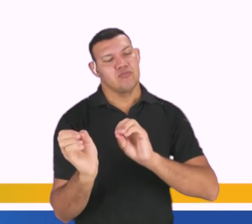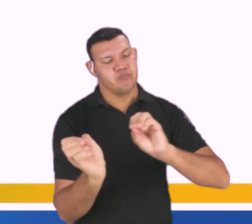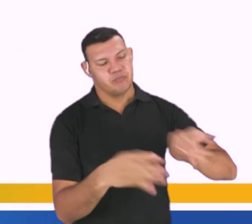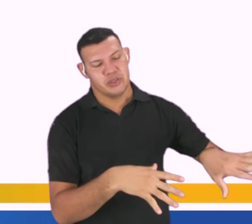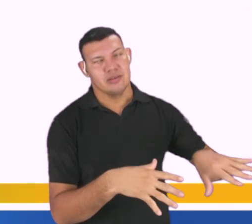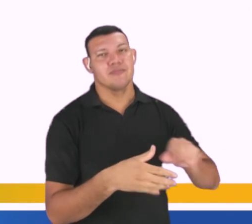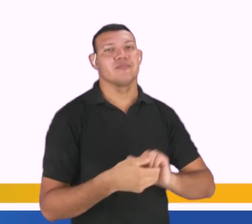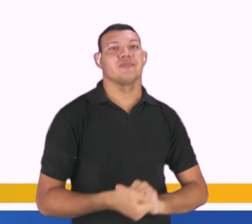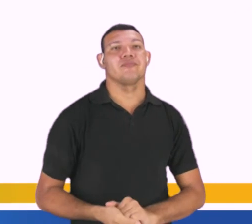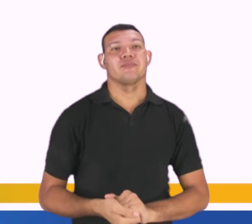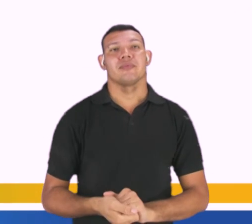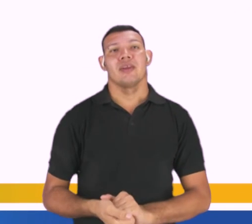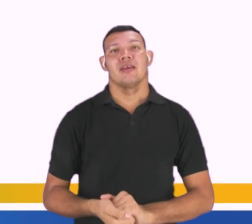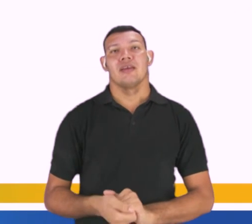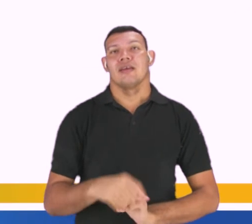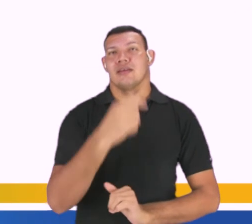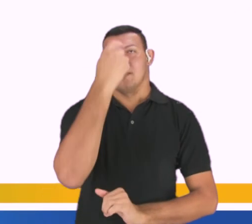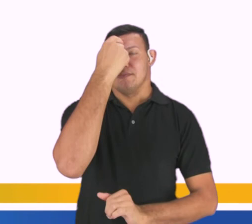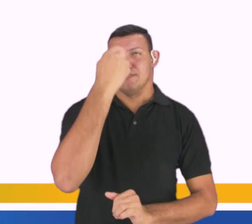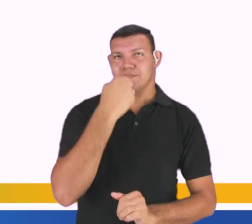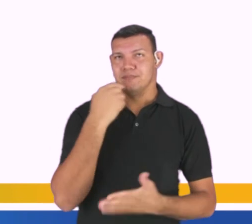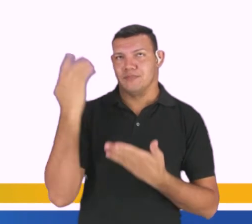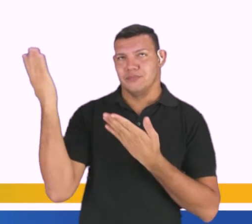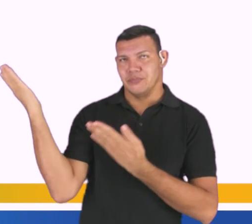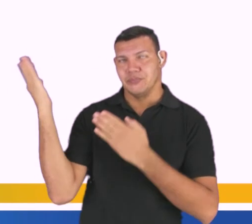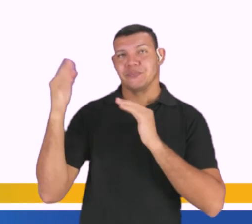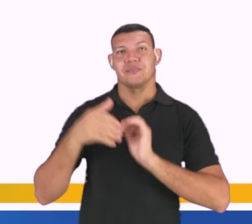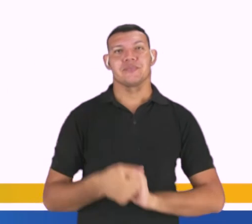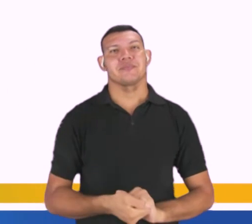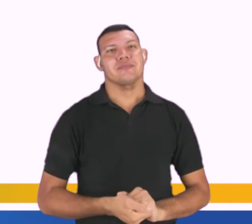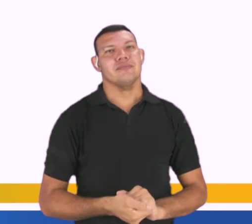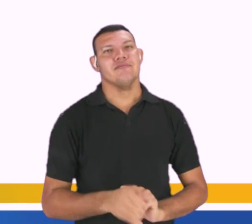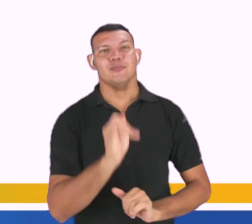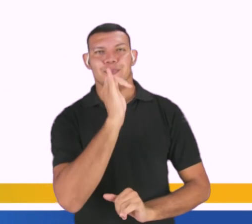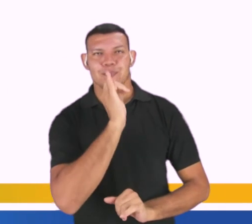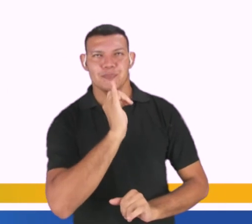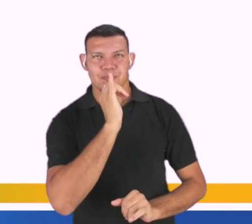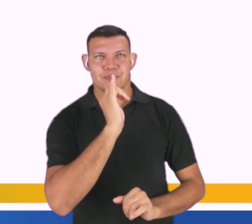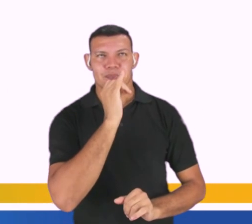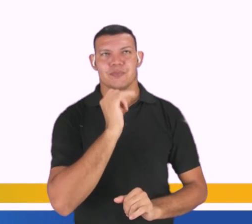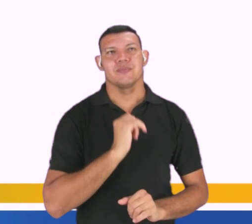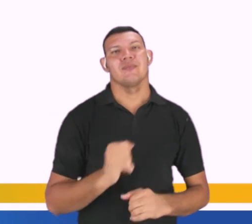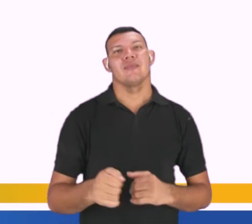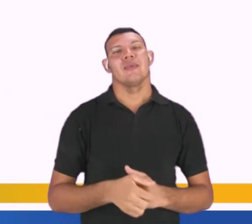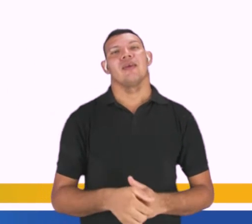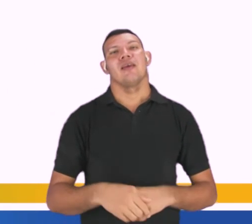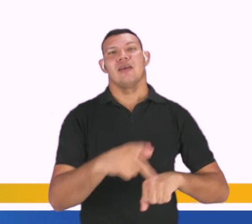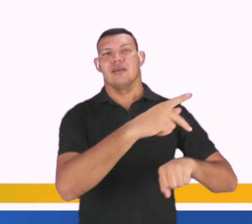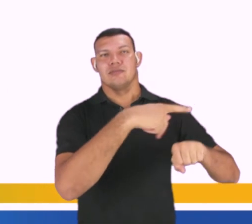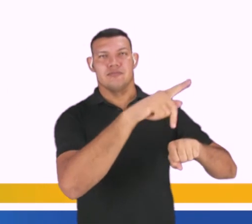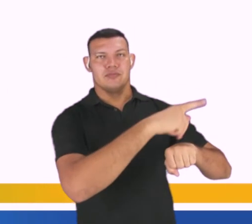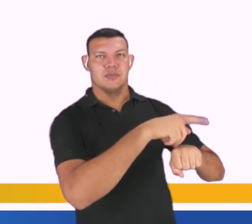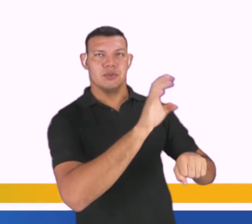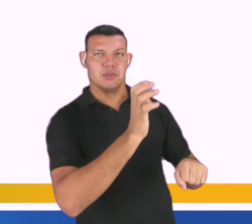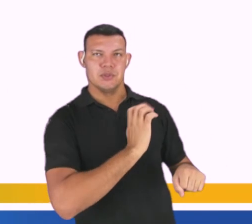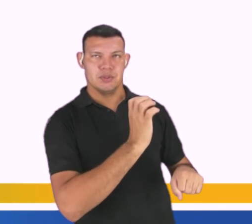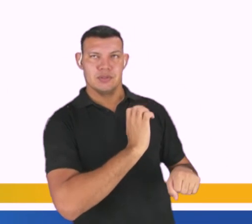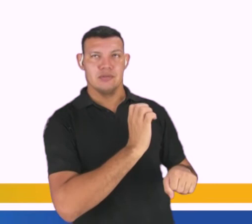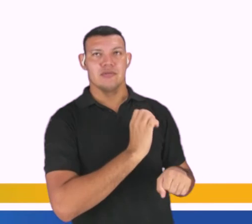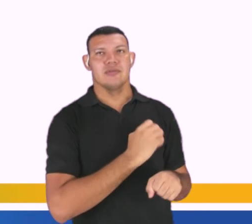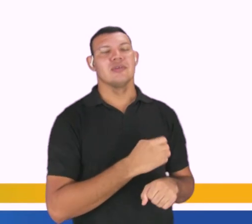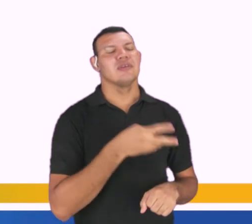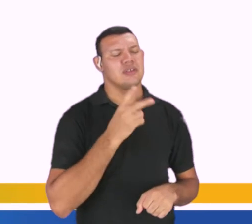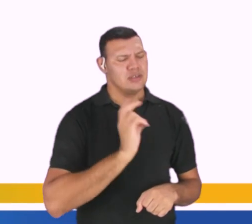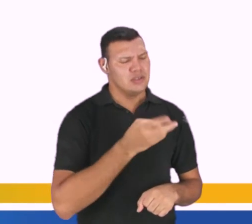população. Então essa figura que tem na tela aí é um exemplo de regiões, de países ricos que descartam